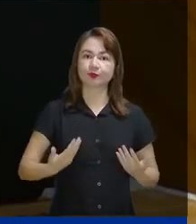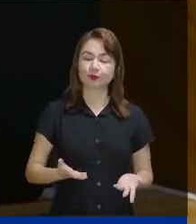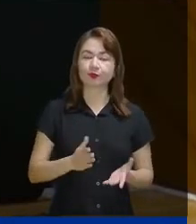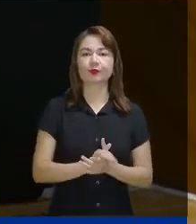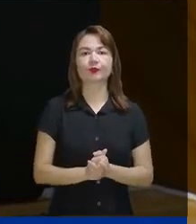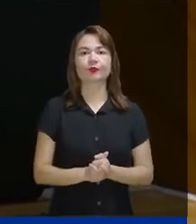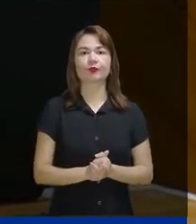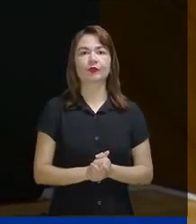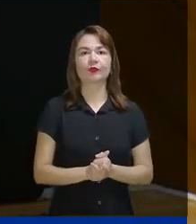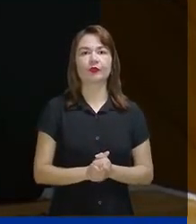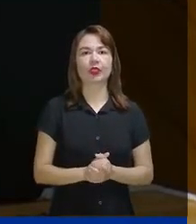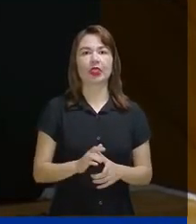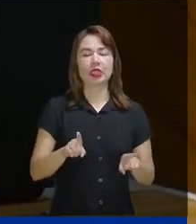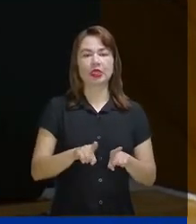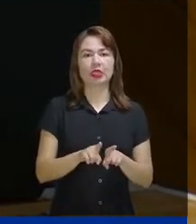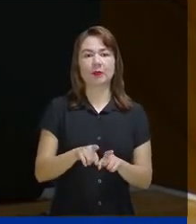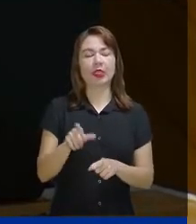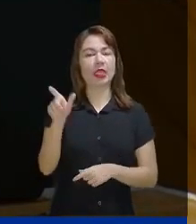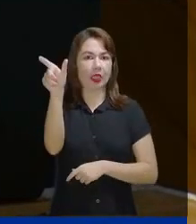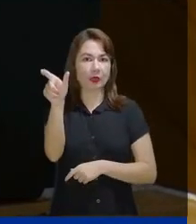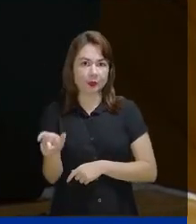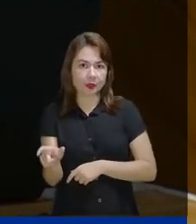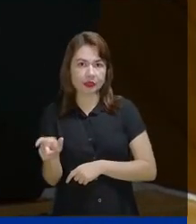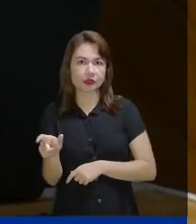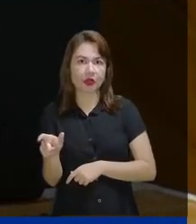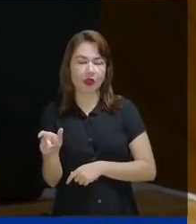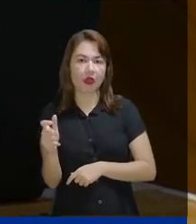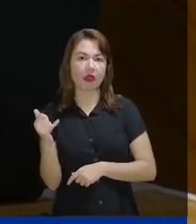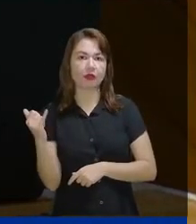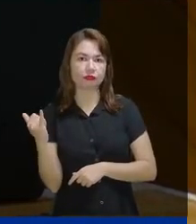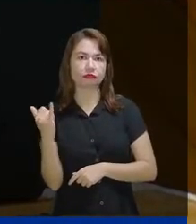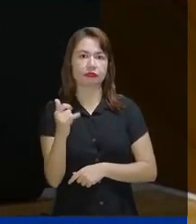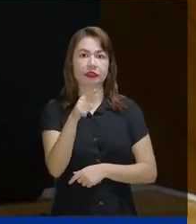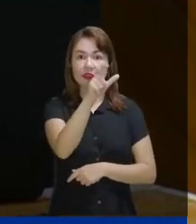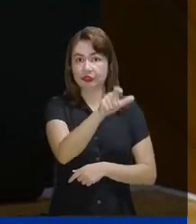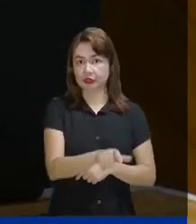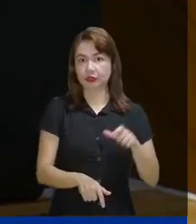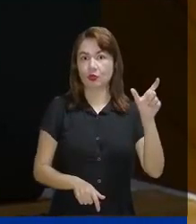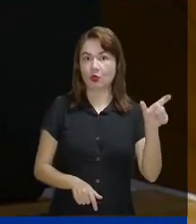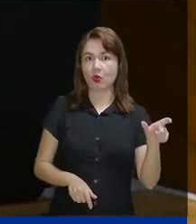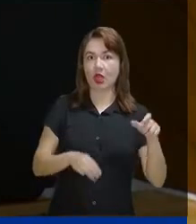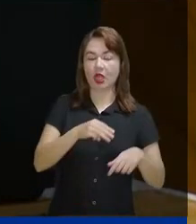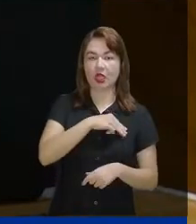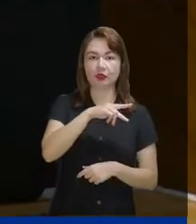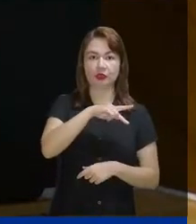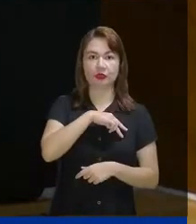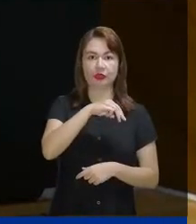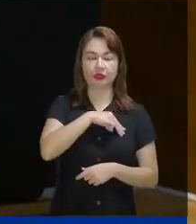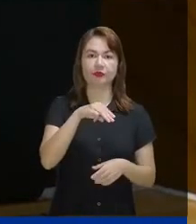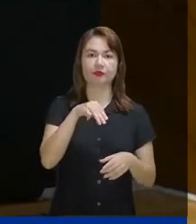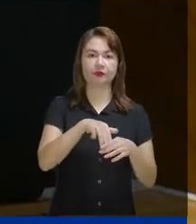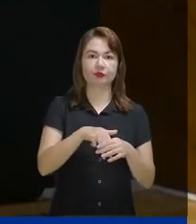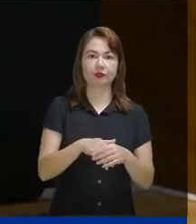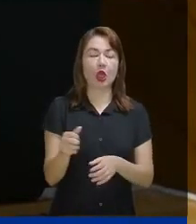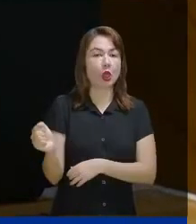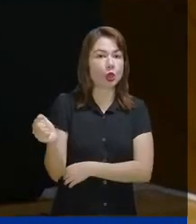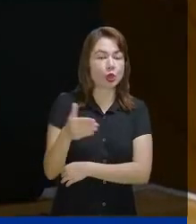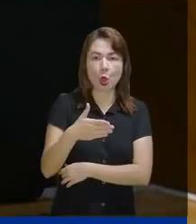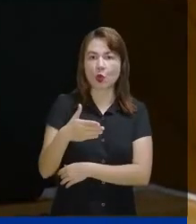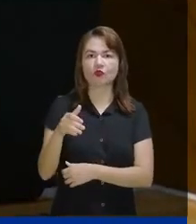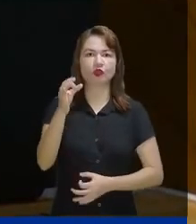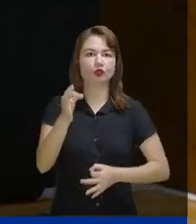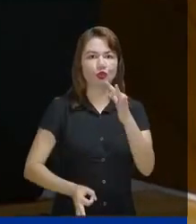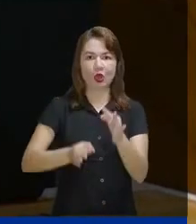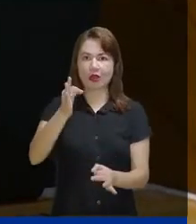Em contrarrazões, o embargado afirmou que o Ministério Público Eleitoral visa promover novo julgamento da